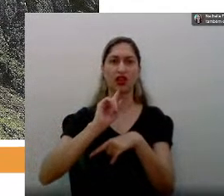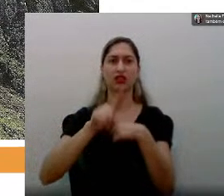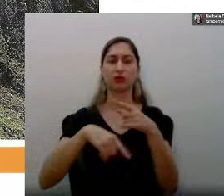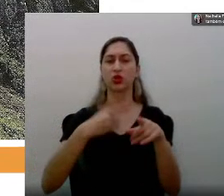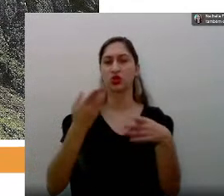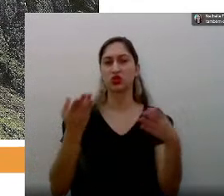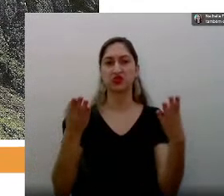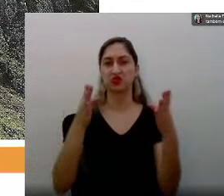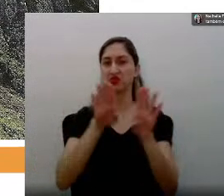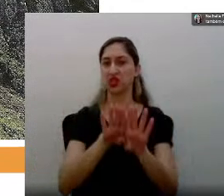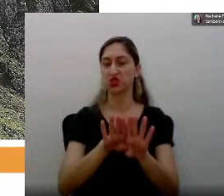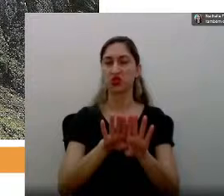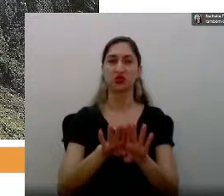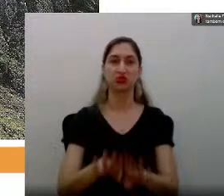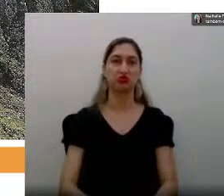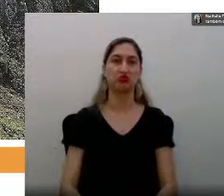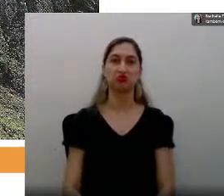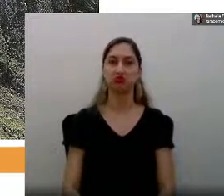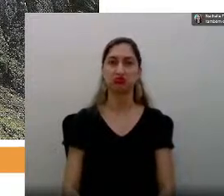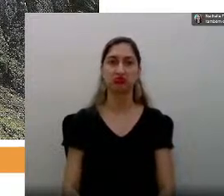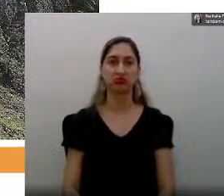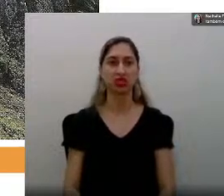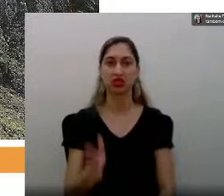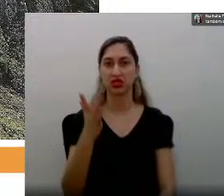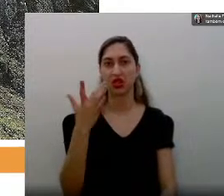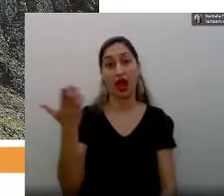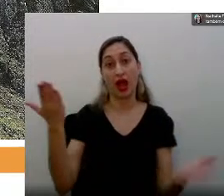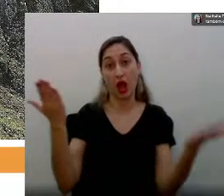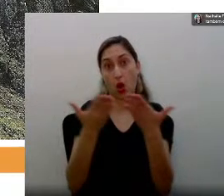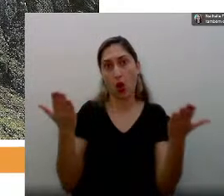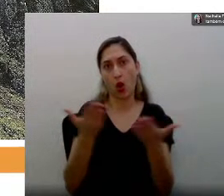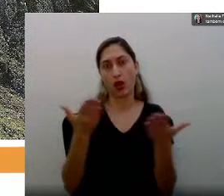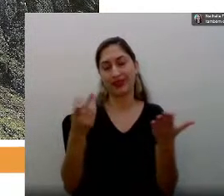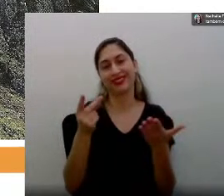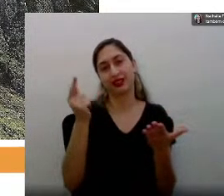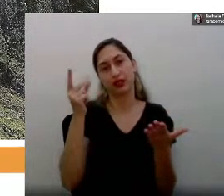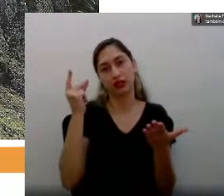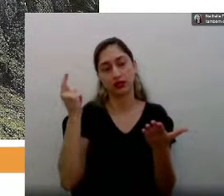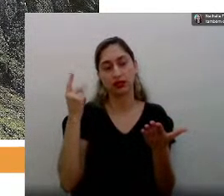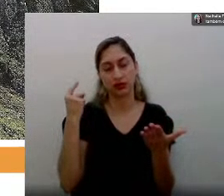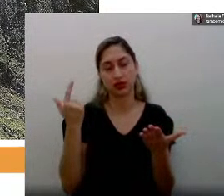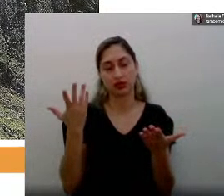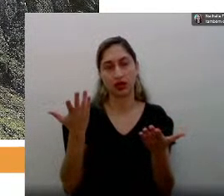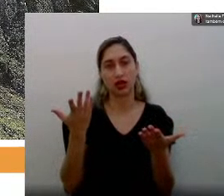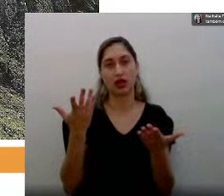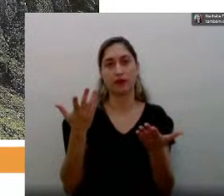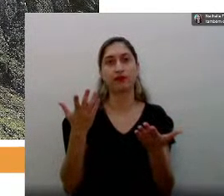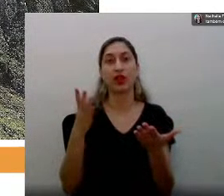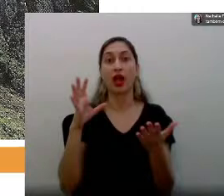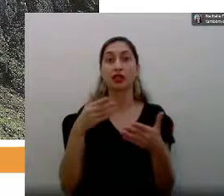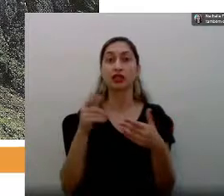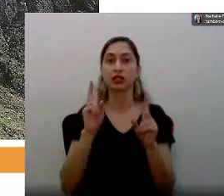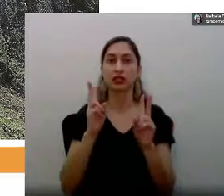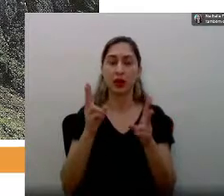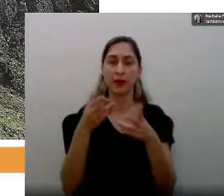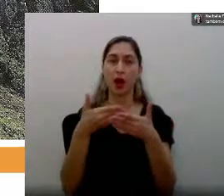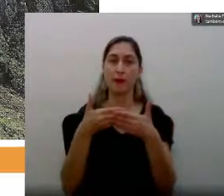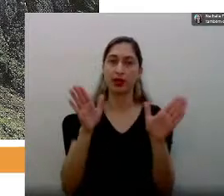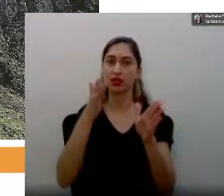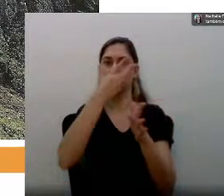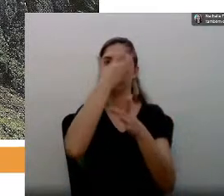E aí E é exatamente antigamente abriu para o público do primeiro sábado mas